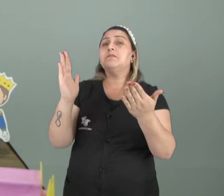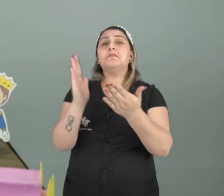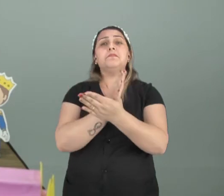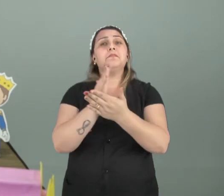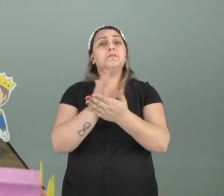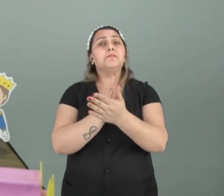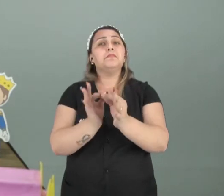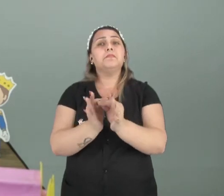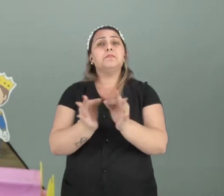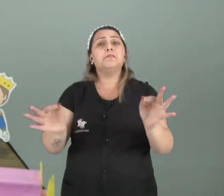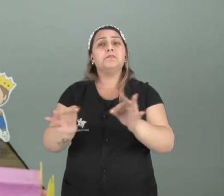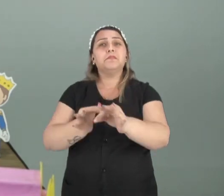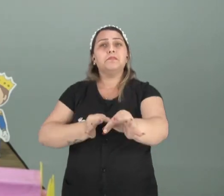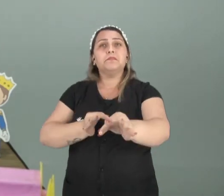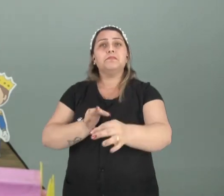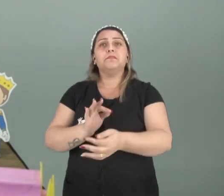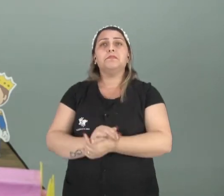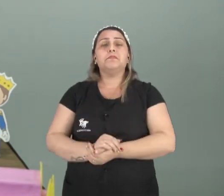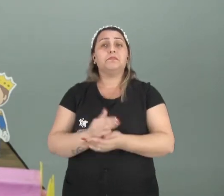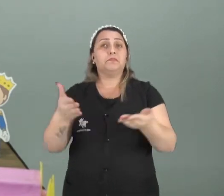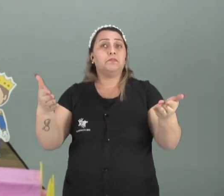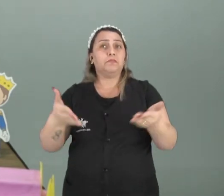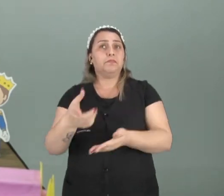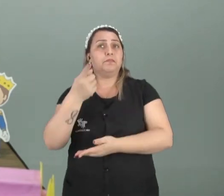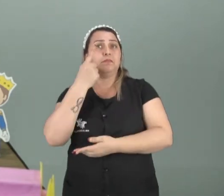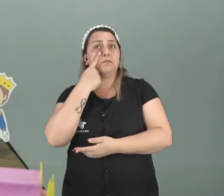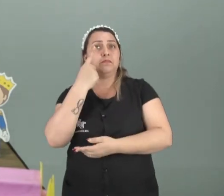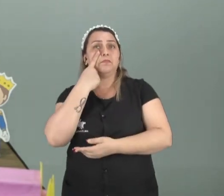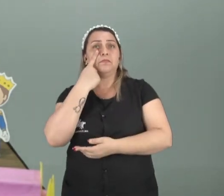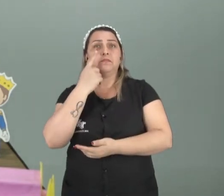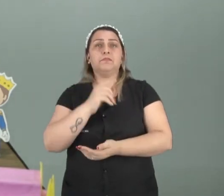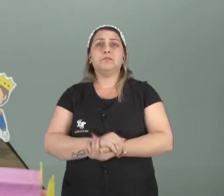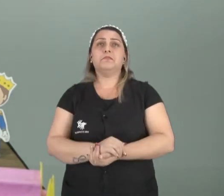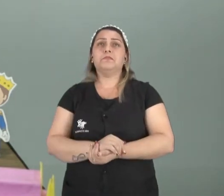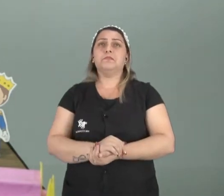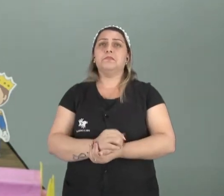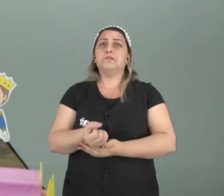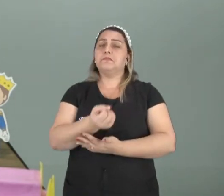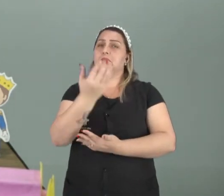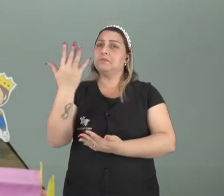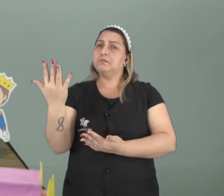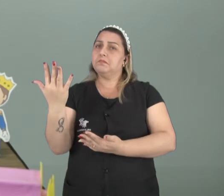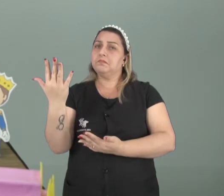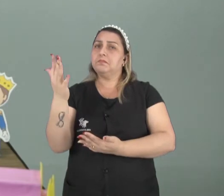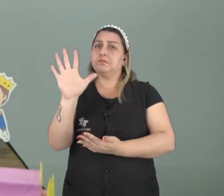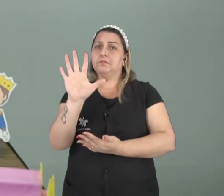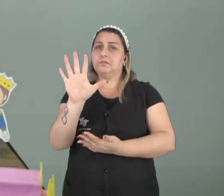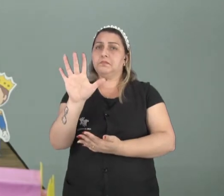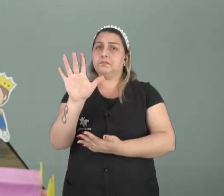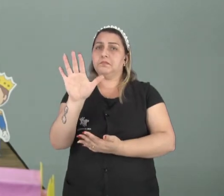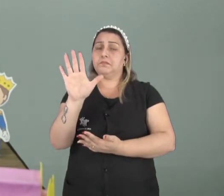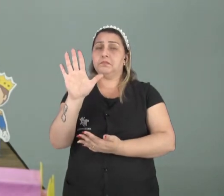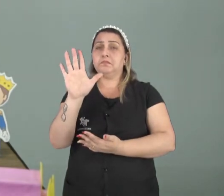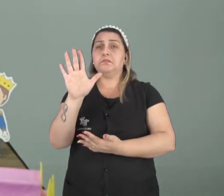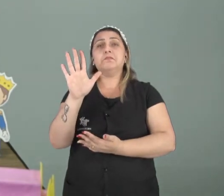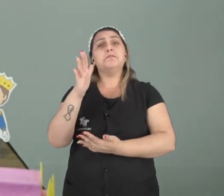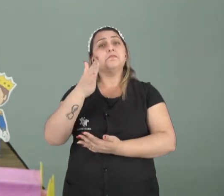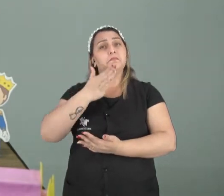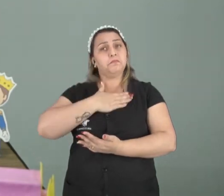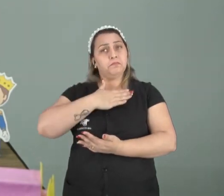algumas medidas. Vamos agora ver quantos palmos